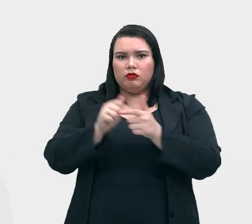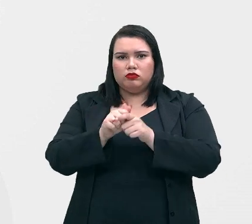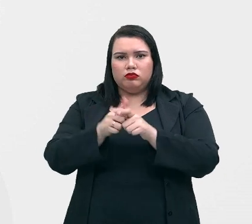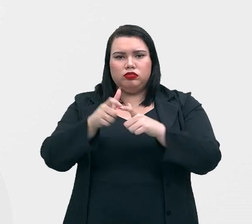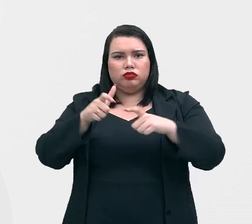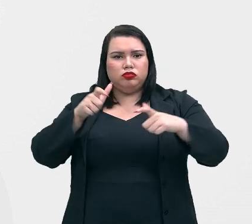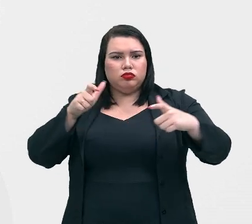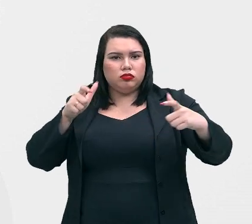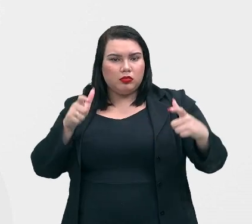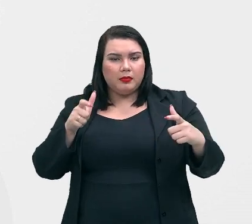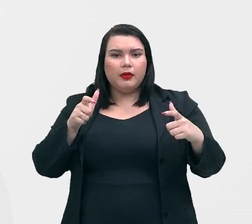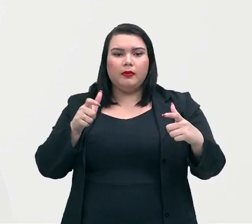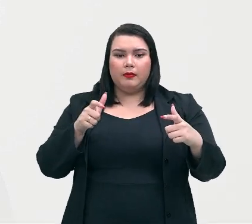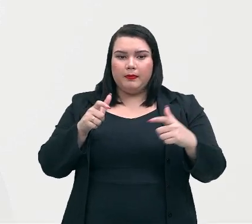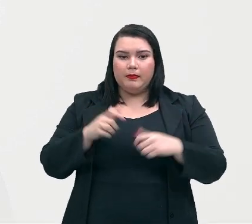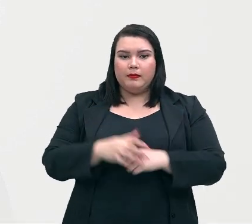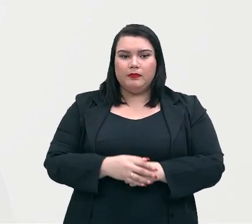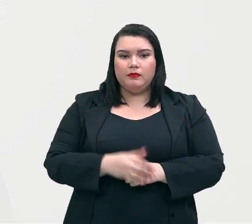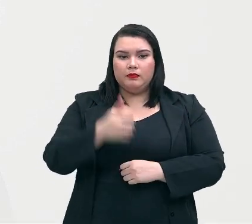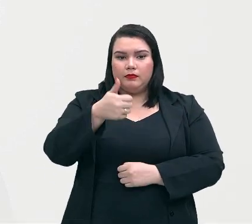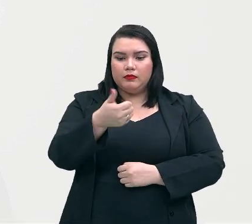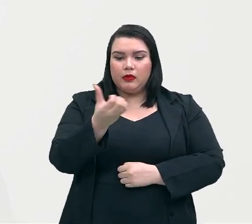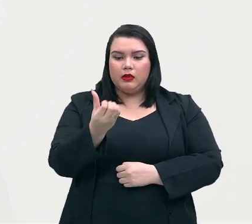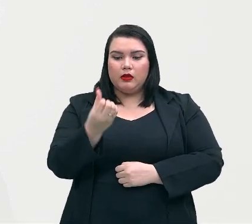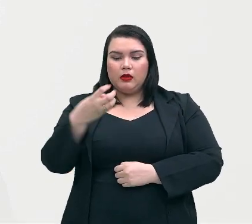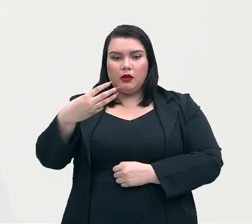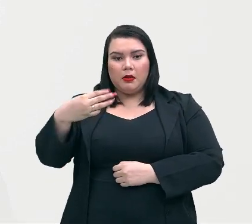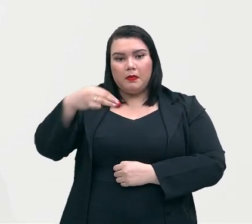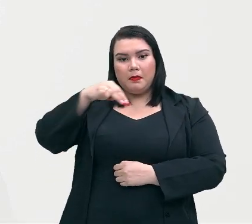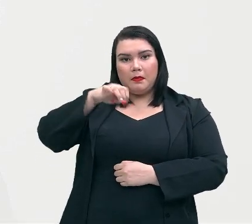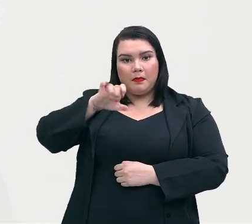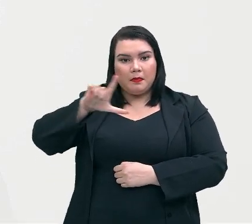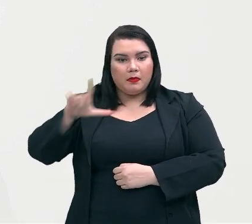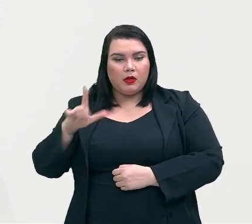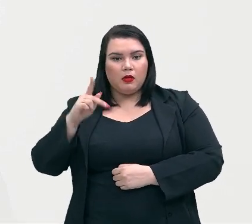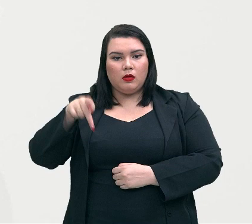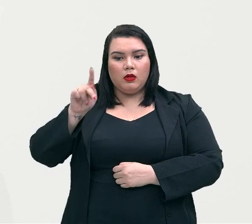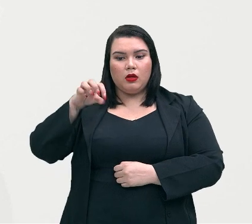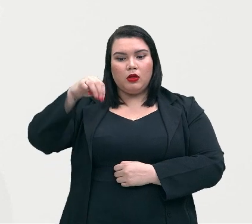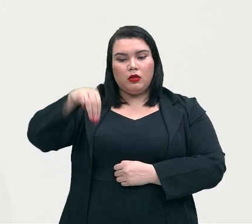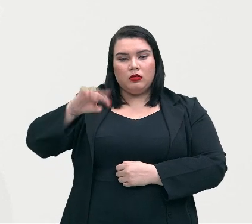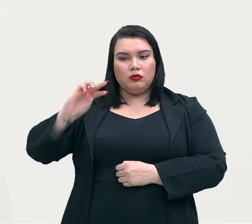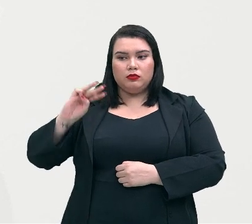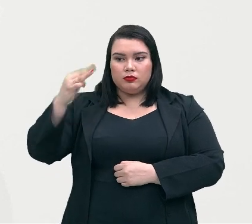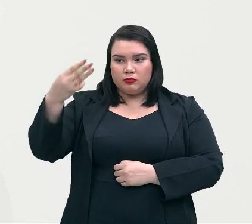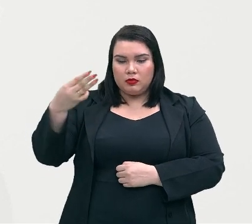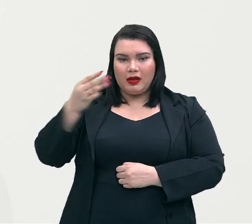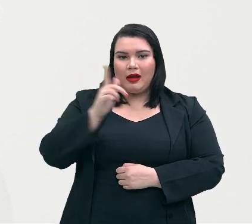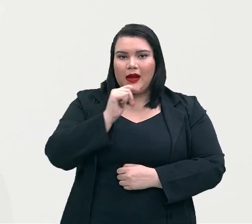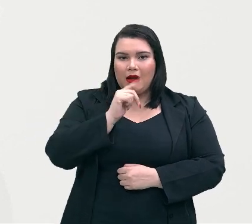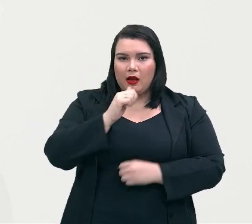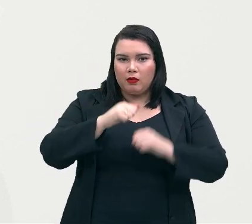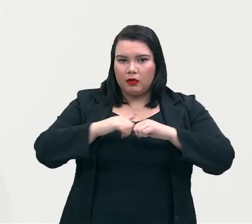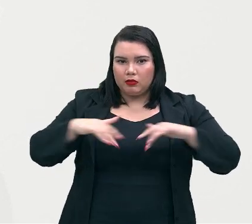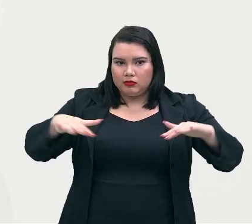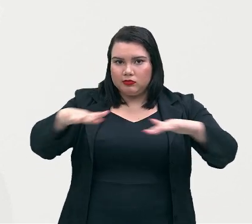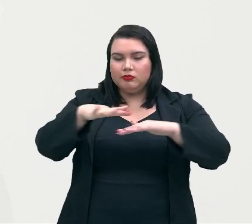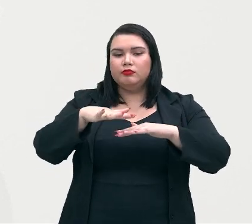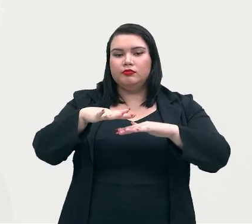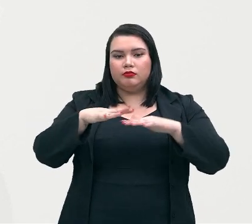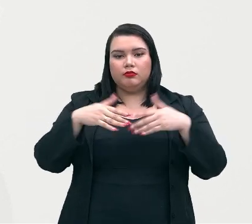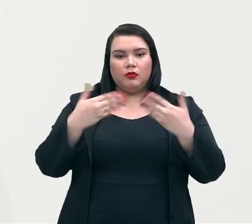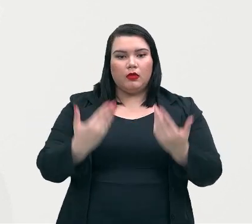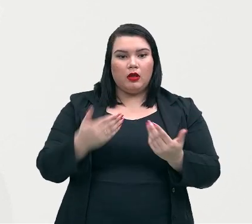desse aquífero. 163 mil quilômetros quadrados de volume de água. Gente, esse